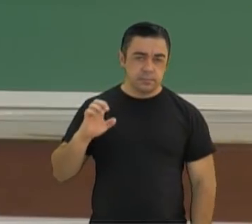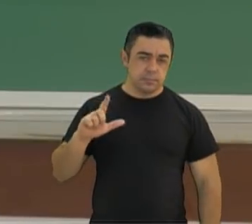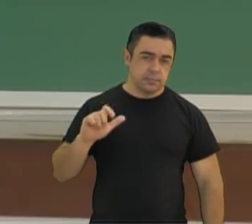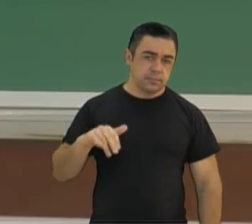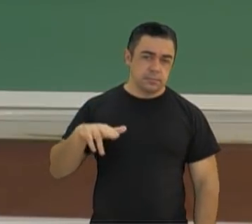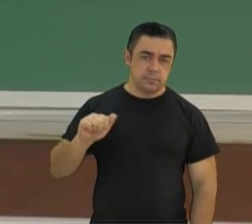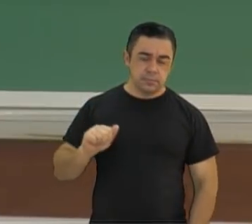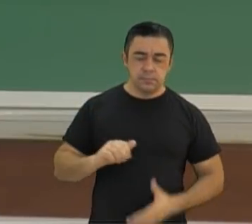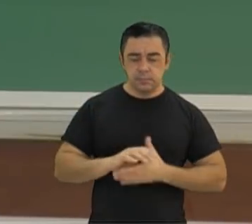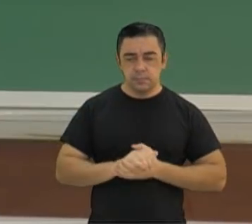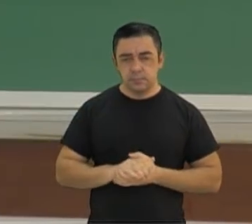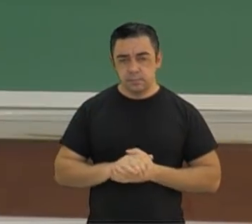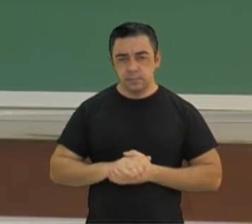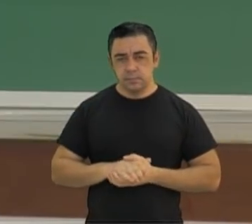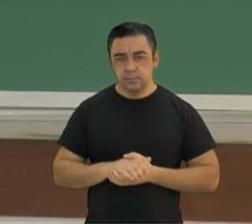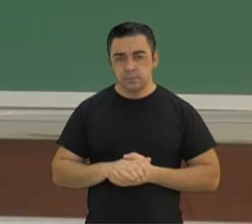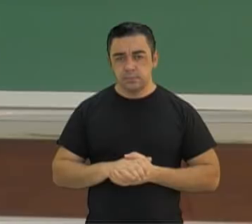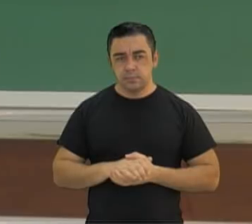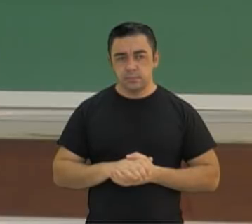do Murilo.